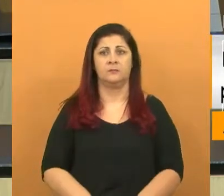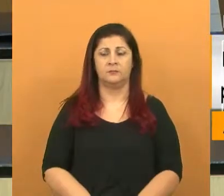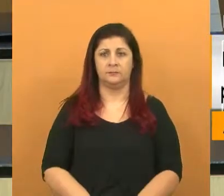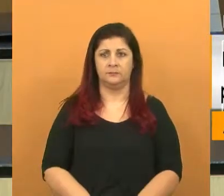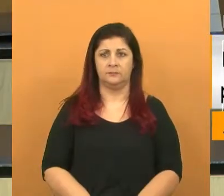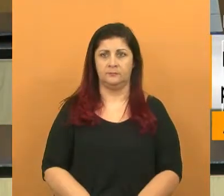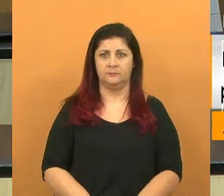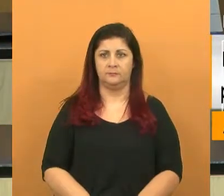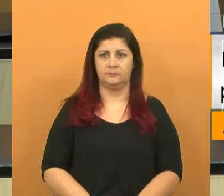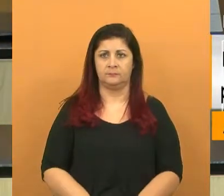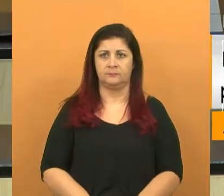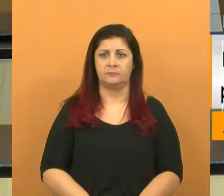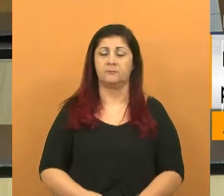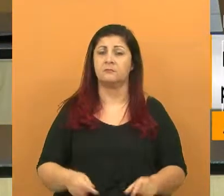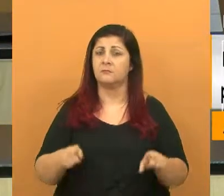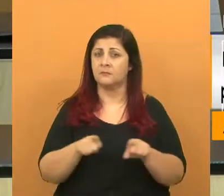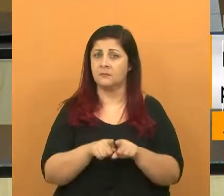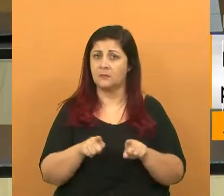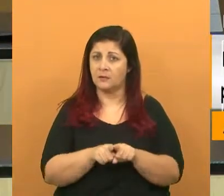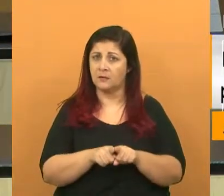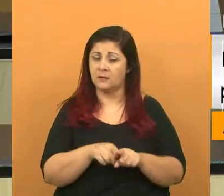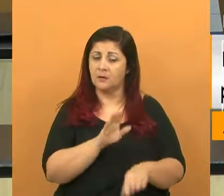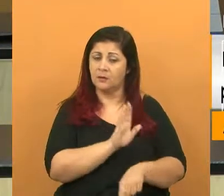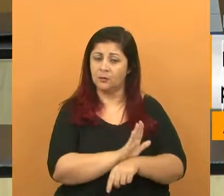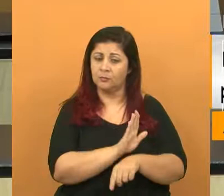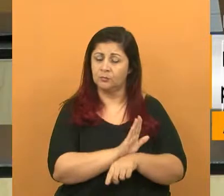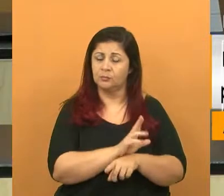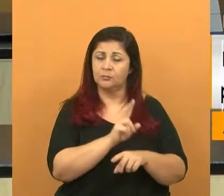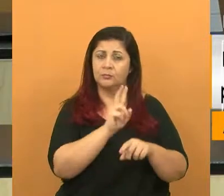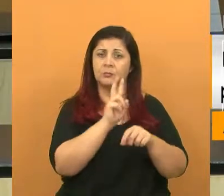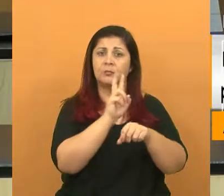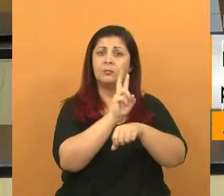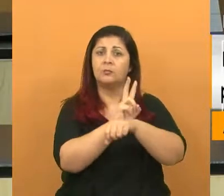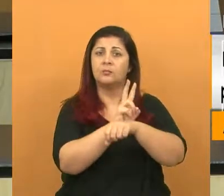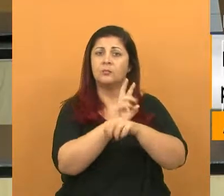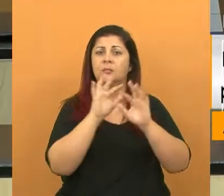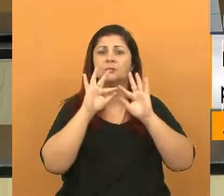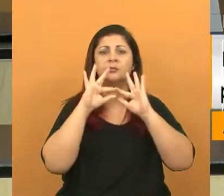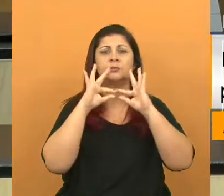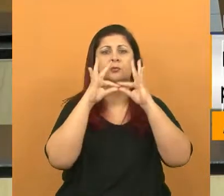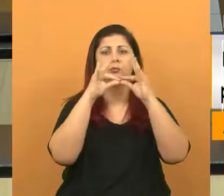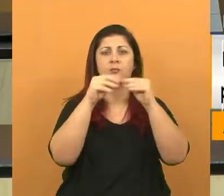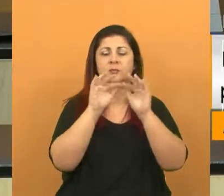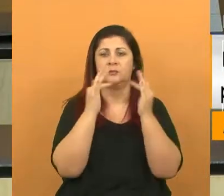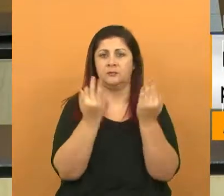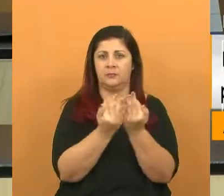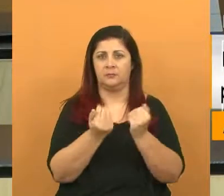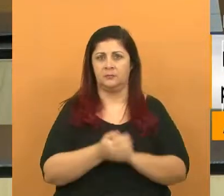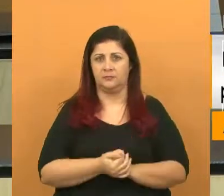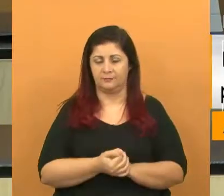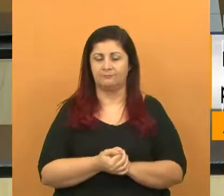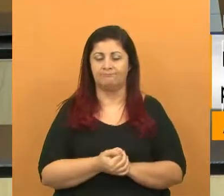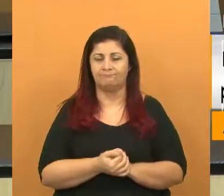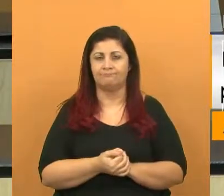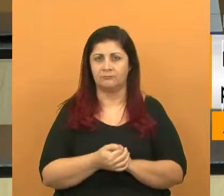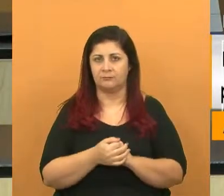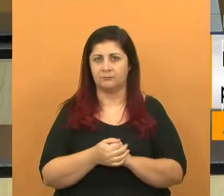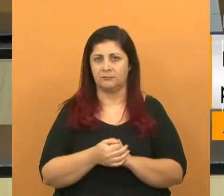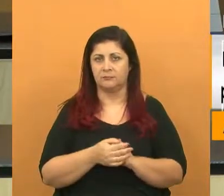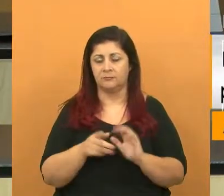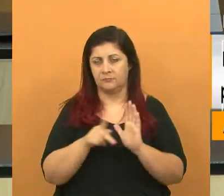a gente acaba também otimizando o cuidado para toda a família que esse homem está inserido.